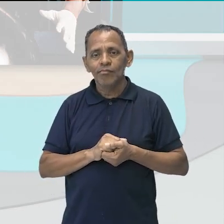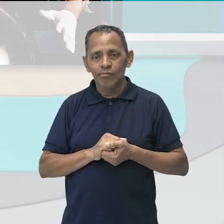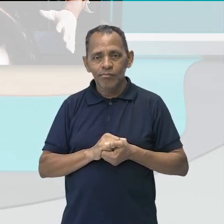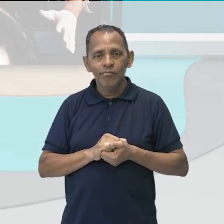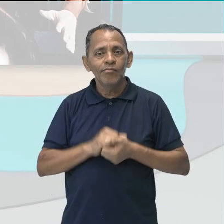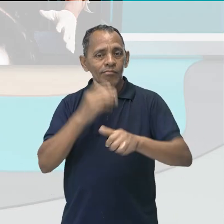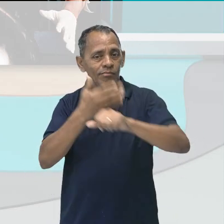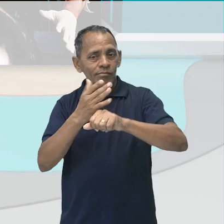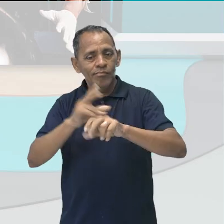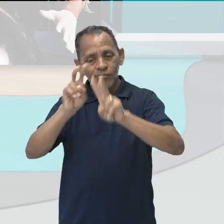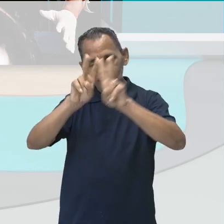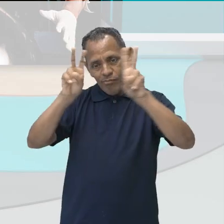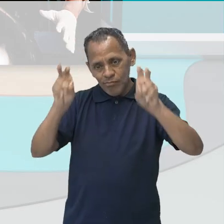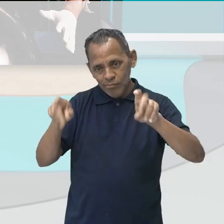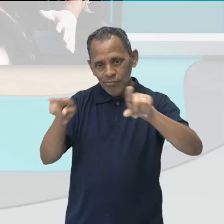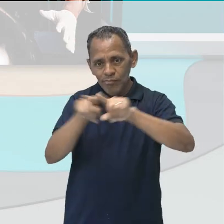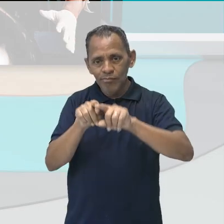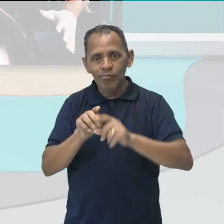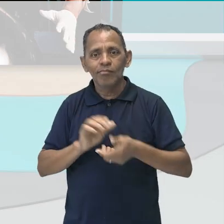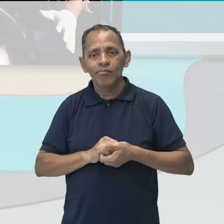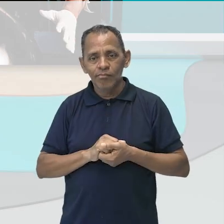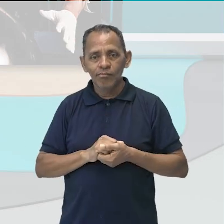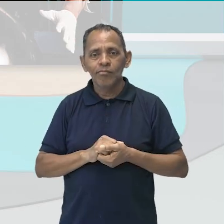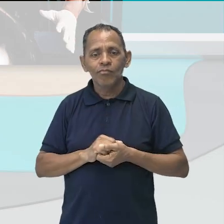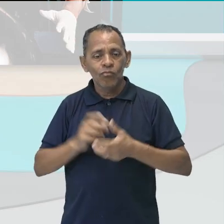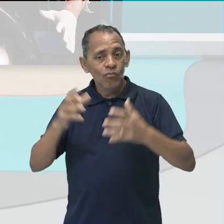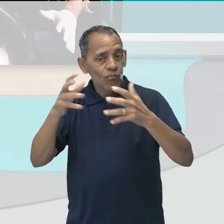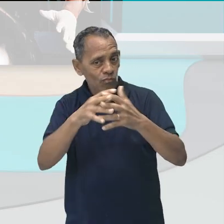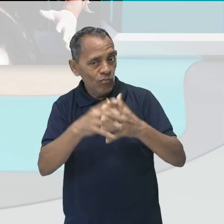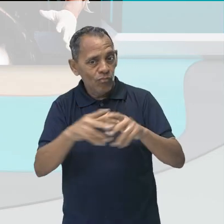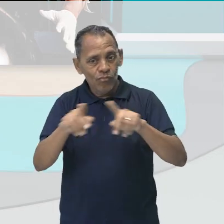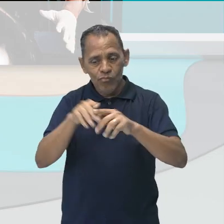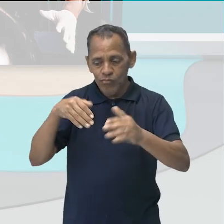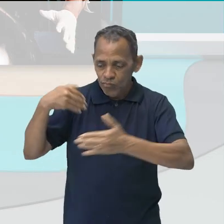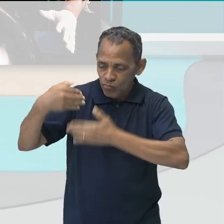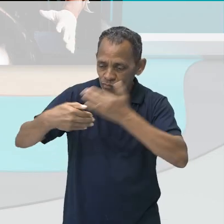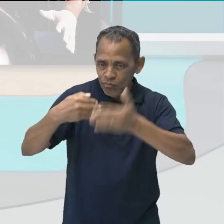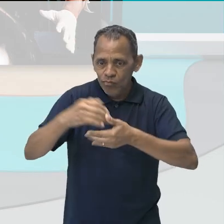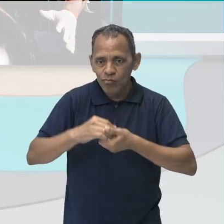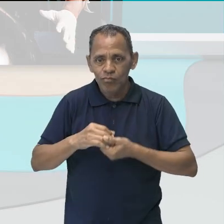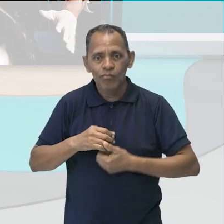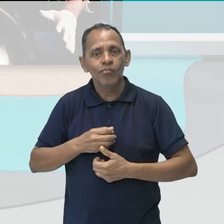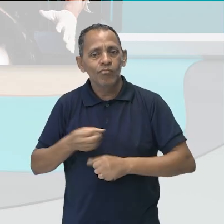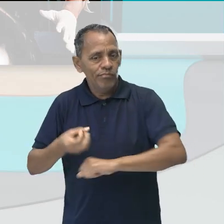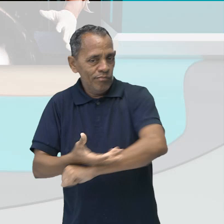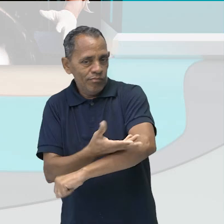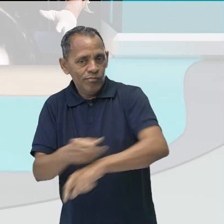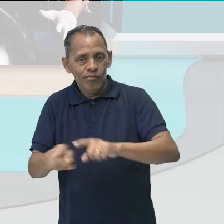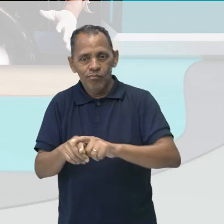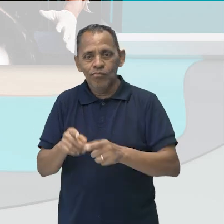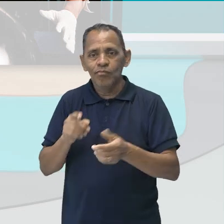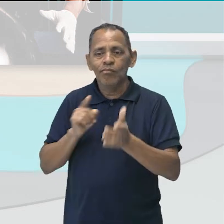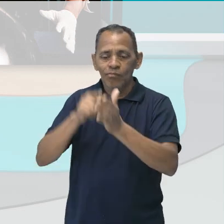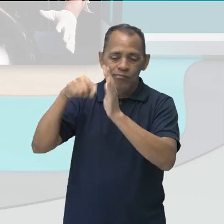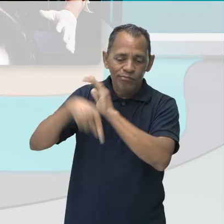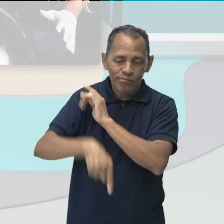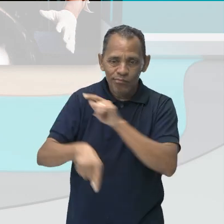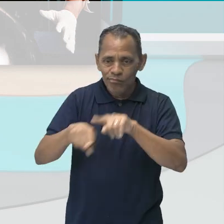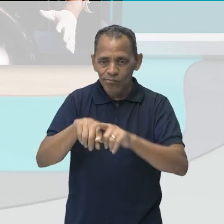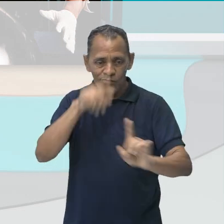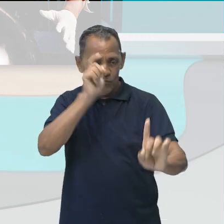gama de temas e estilos, focando em conflitos e desenvolvimentos emocionais profundos